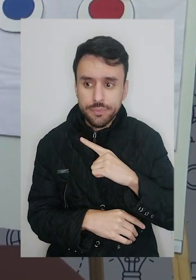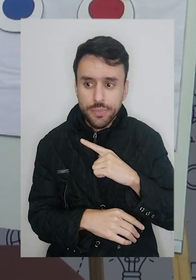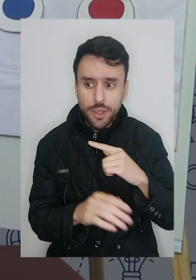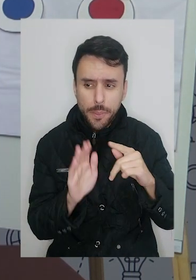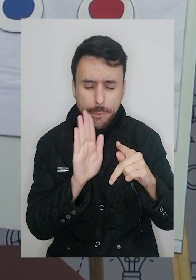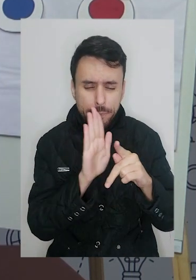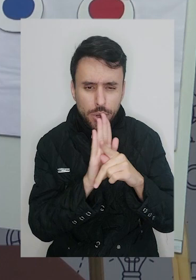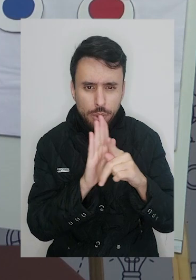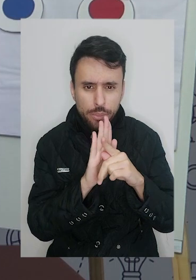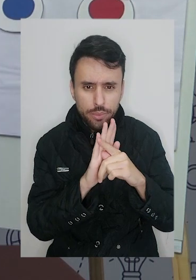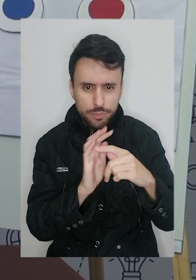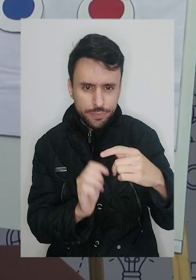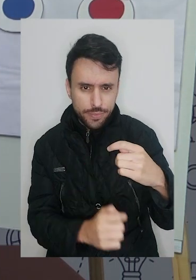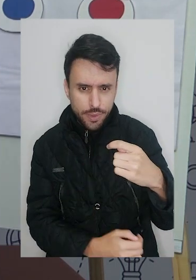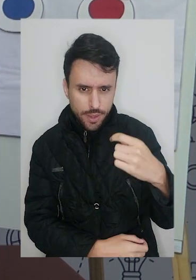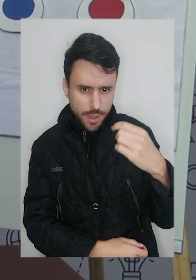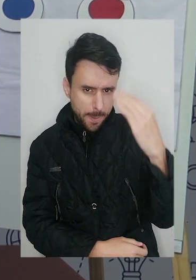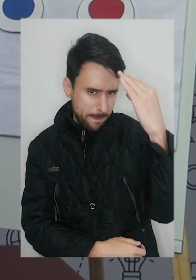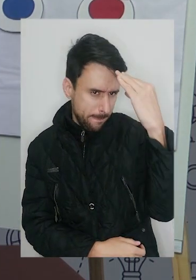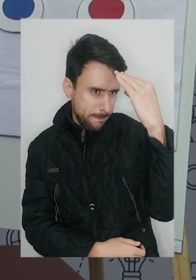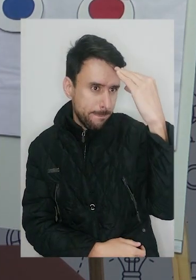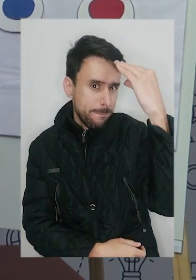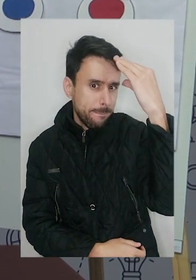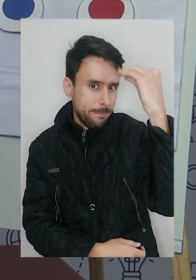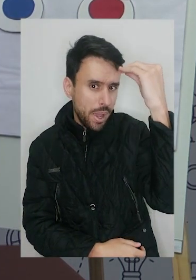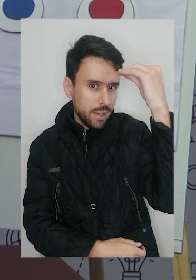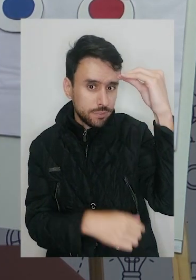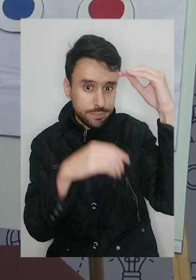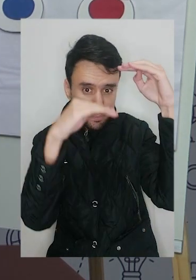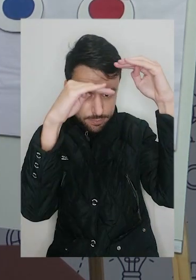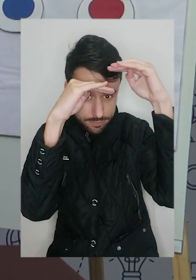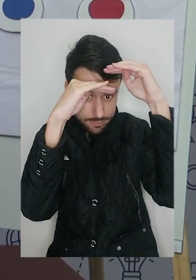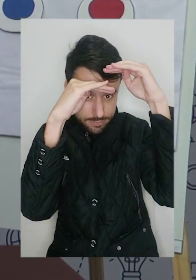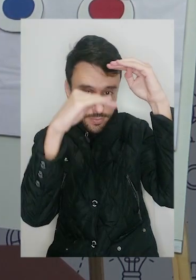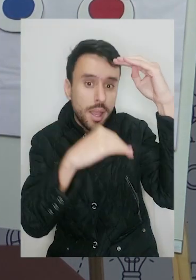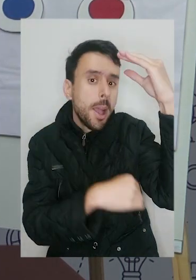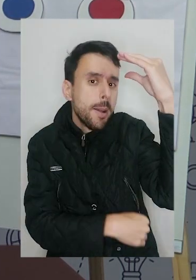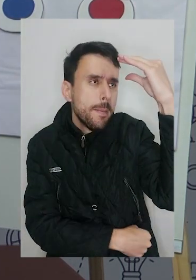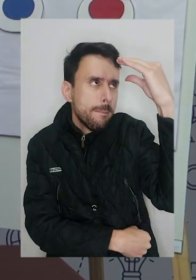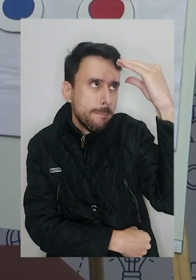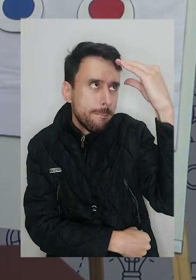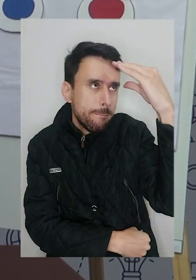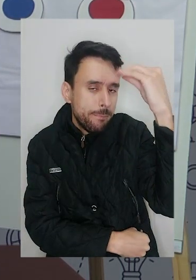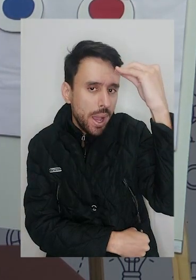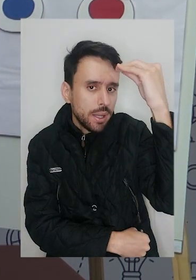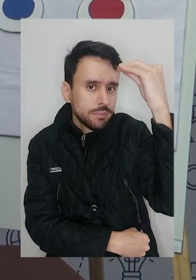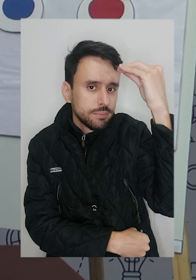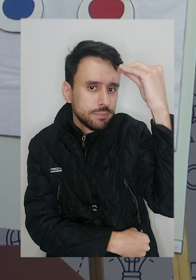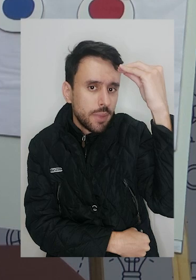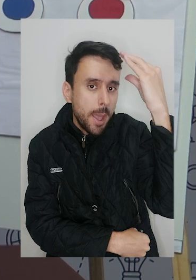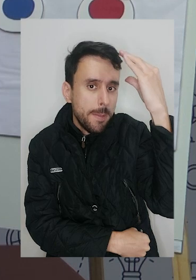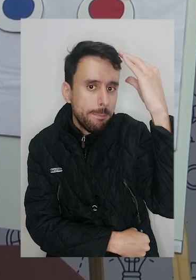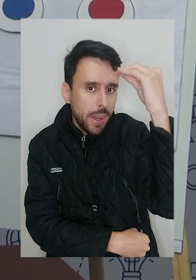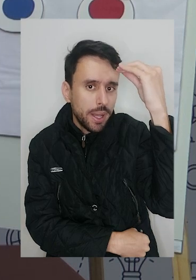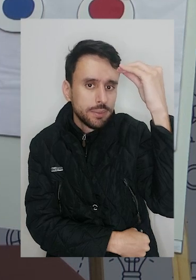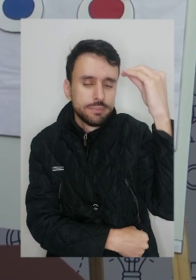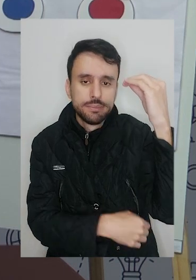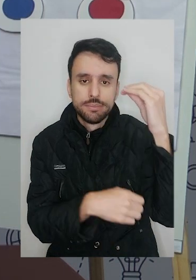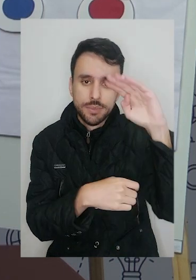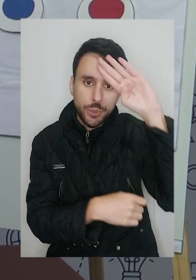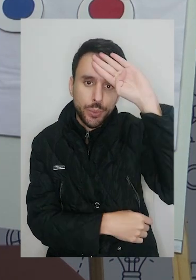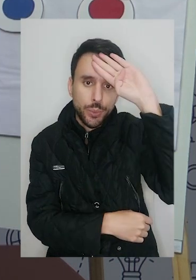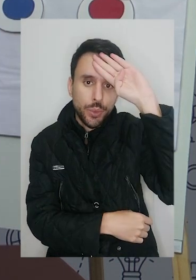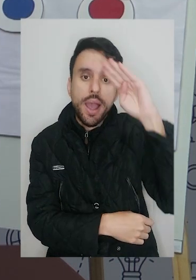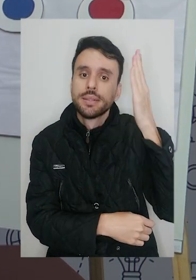testa. Por quê? Porque a gente coloca ele dessa forma, ó, na frente da nossa testa para a gente saber a